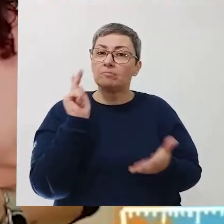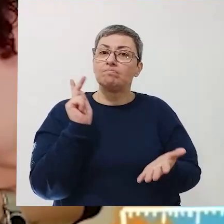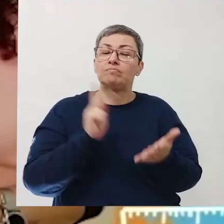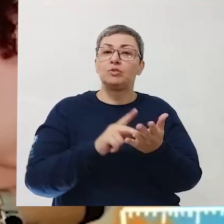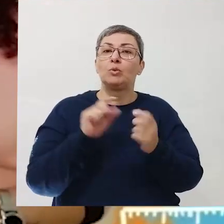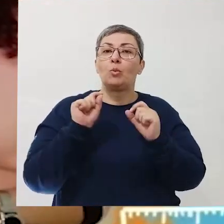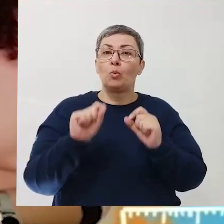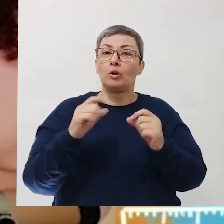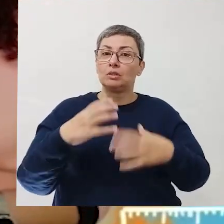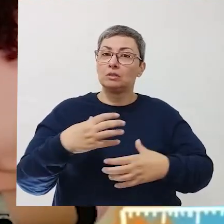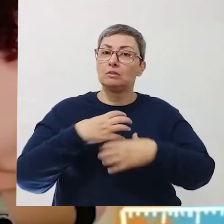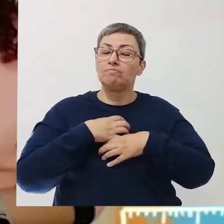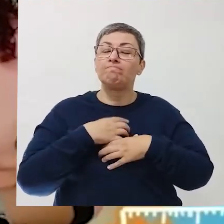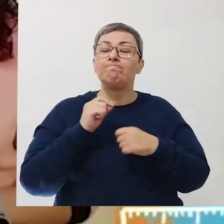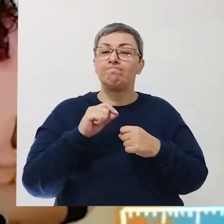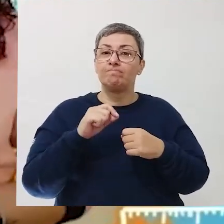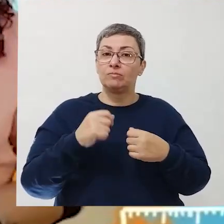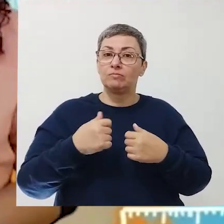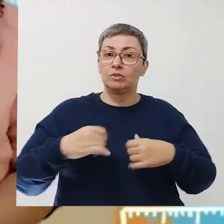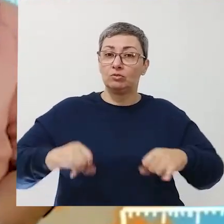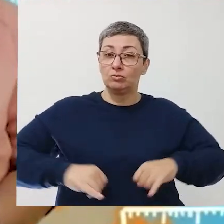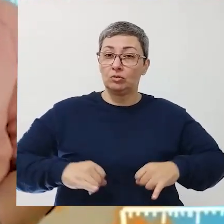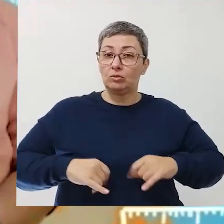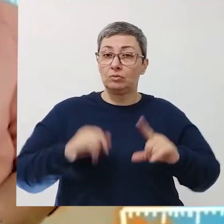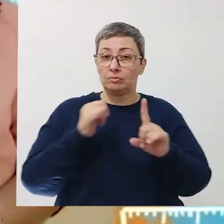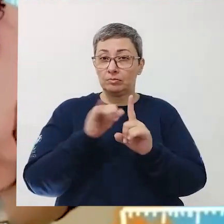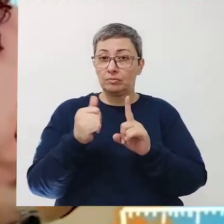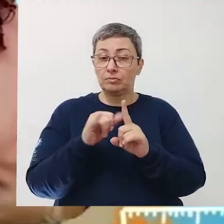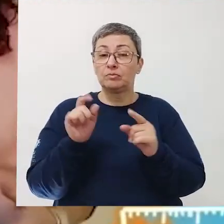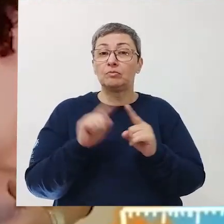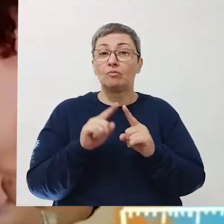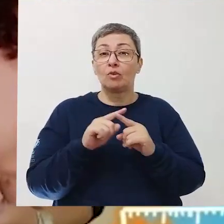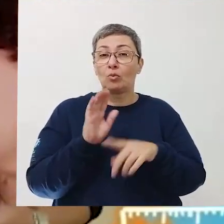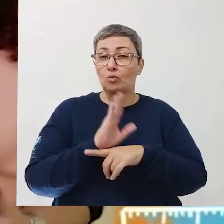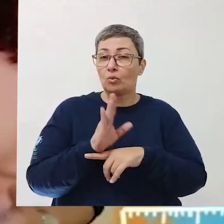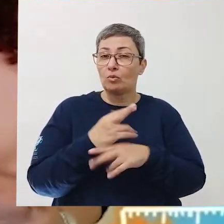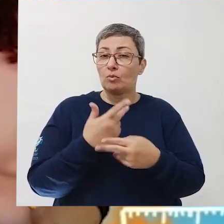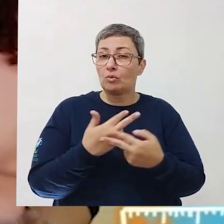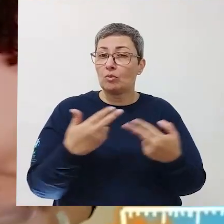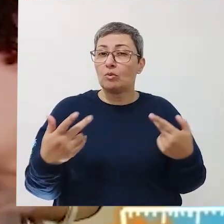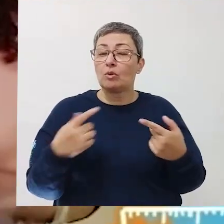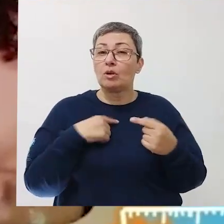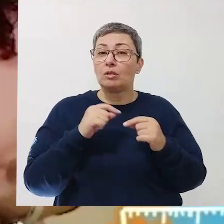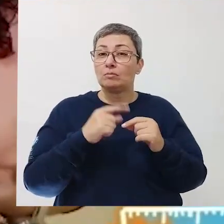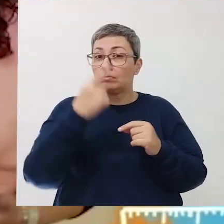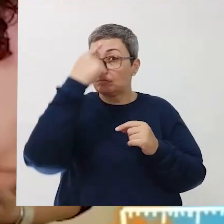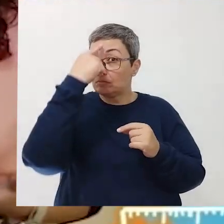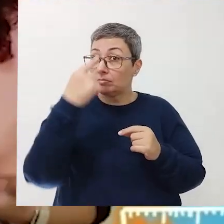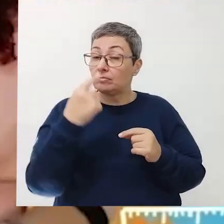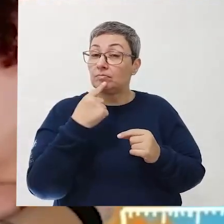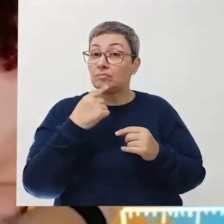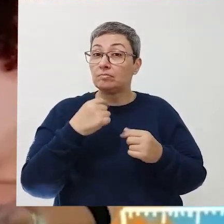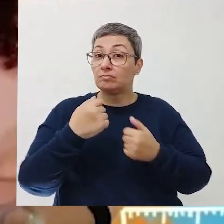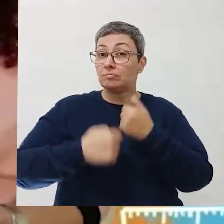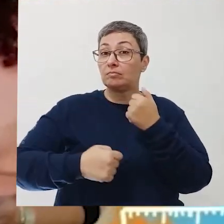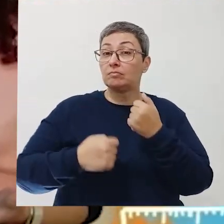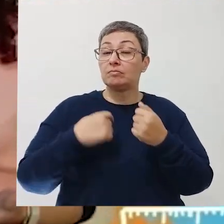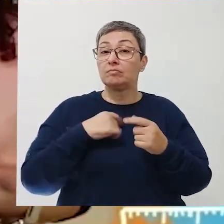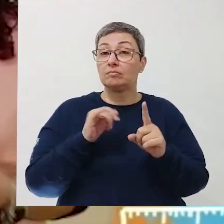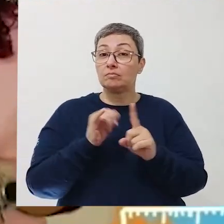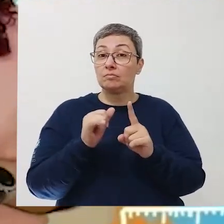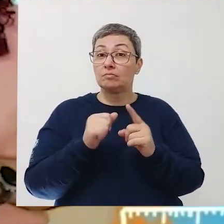físicas E aí passam de todos os limites Existem vários filmes e séries americanas Que retratam o